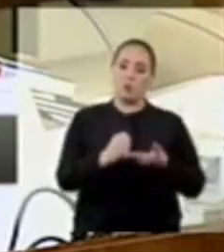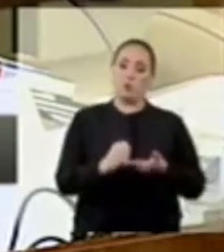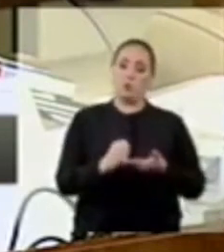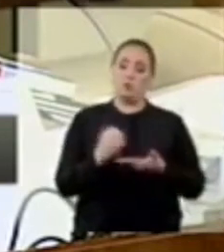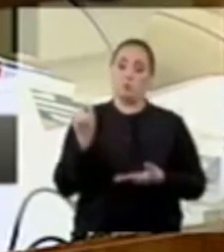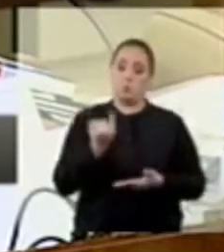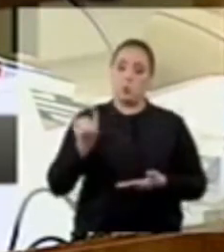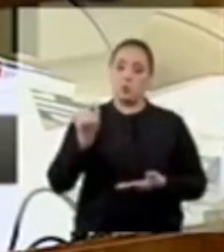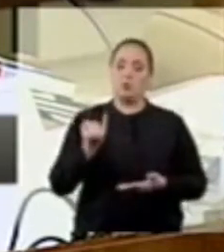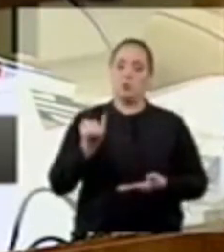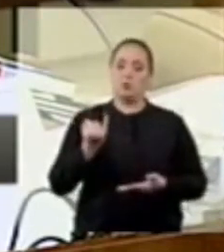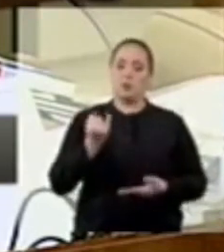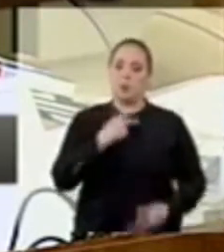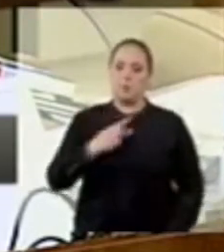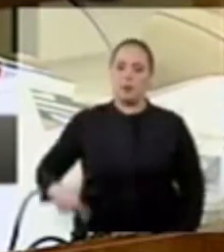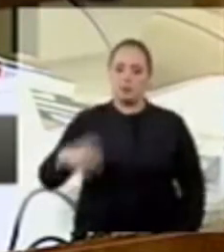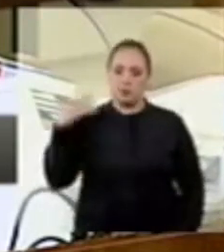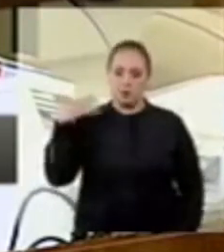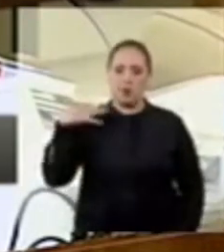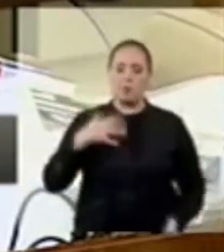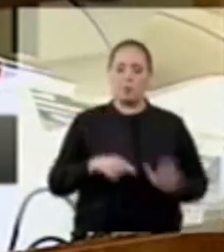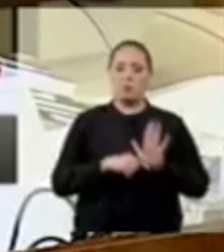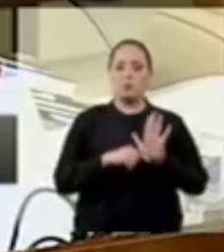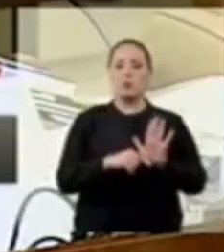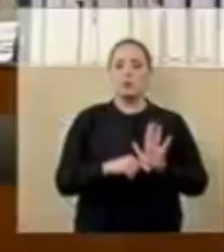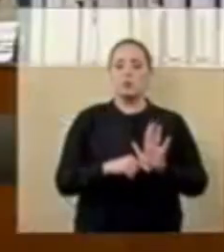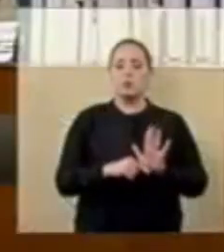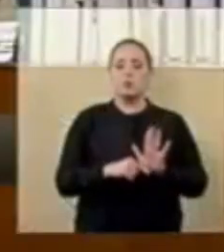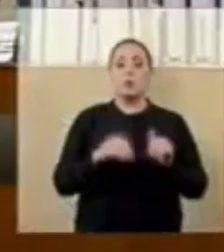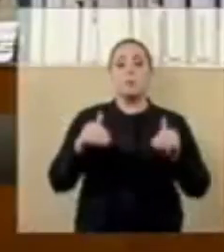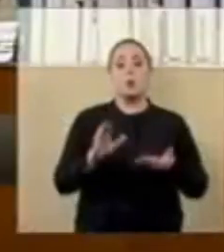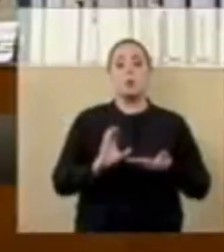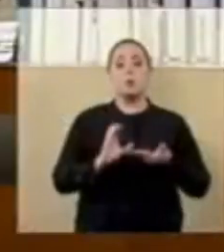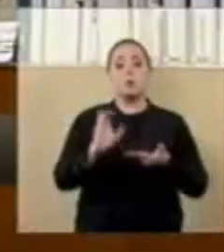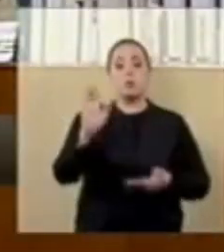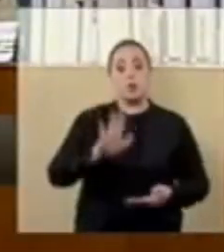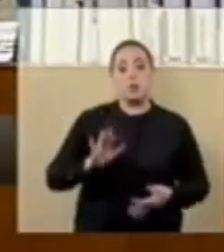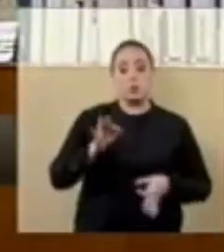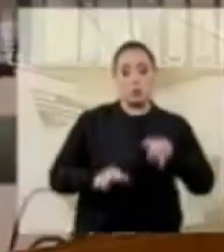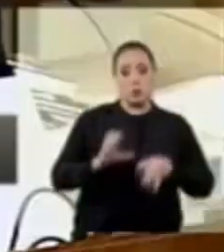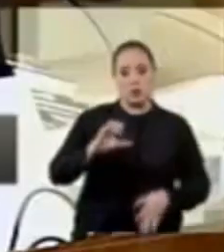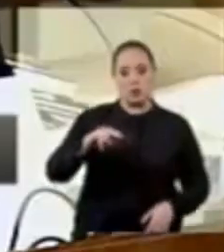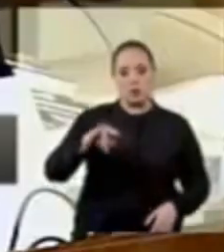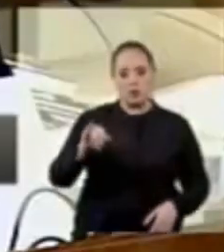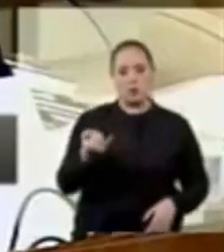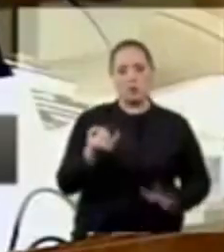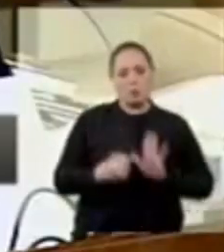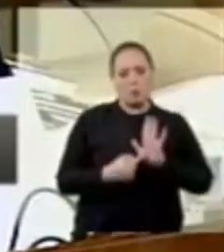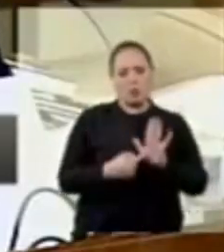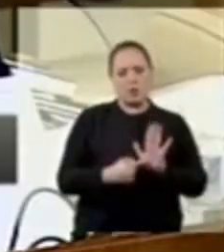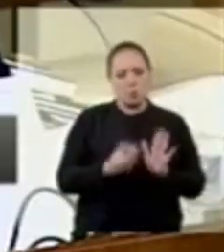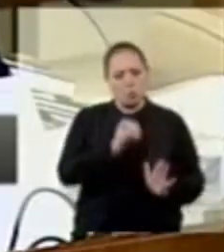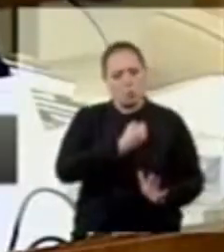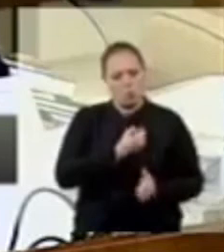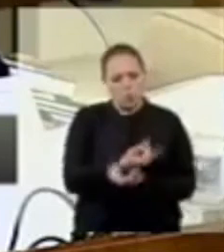nesse sentido do a participação valiosa do conselho nacional de justiça produzido números e anteriormente o ministro lewandowski e